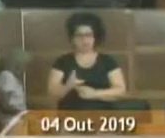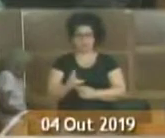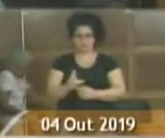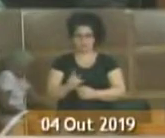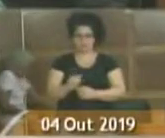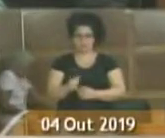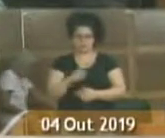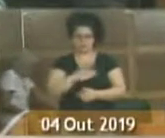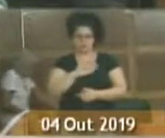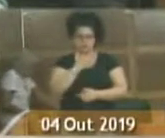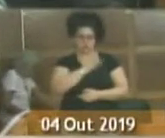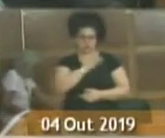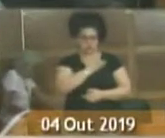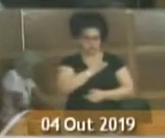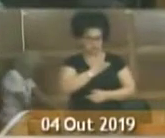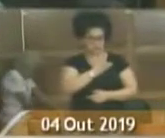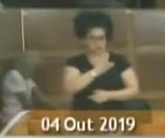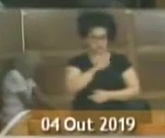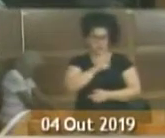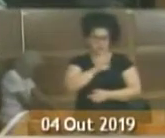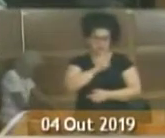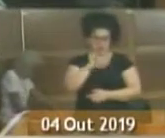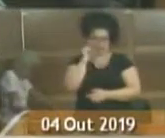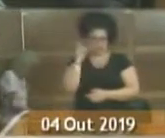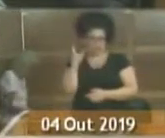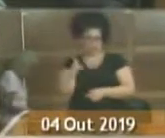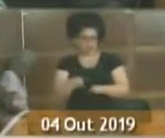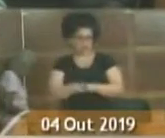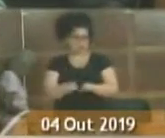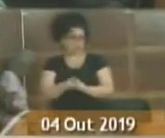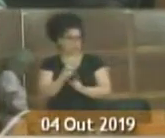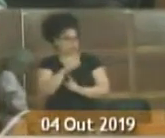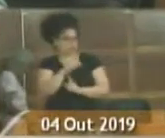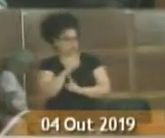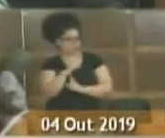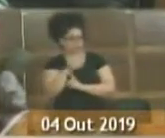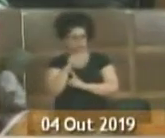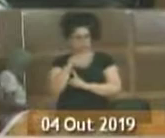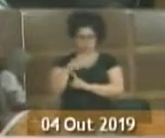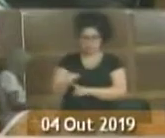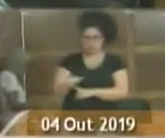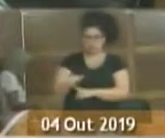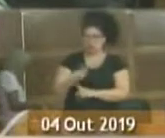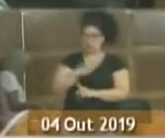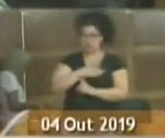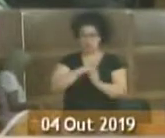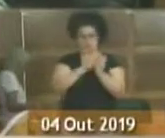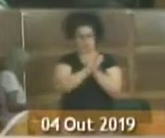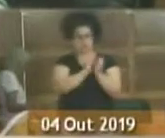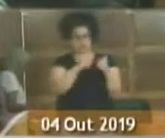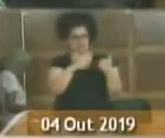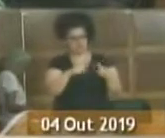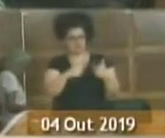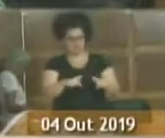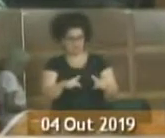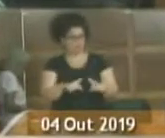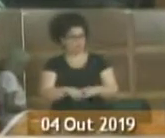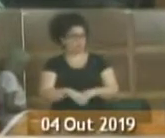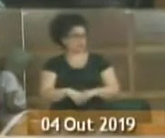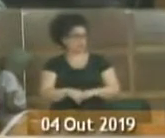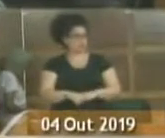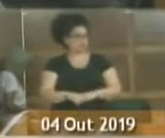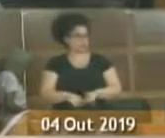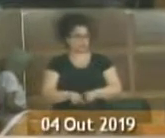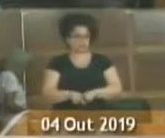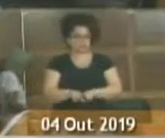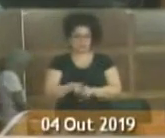amiga gatóloga. Ana Paula, da Secretaria de Cidadania e equipe. Ana Paula também é mamãe